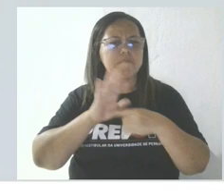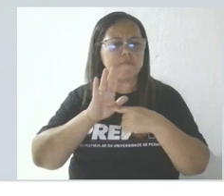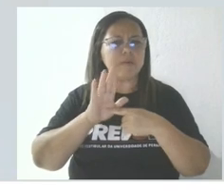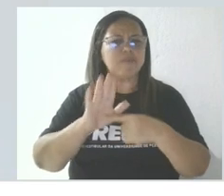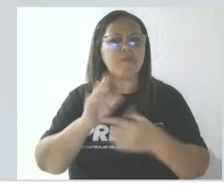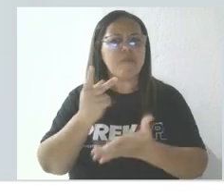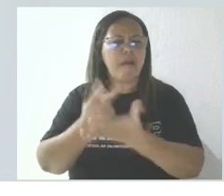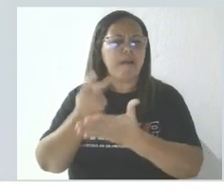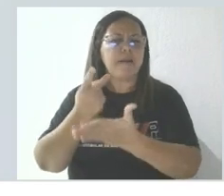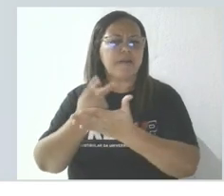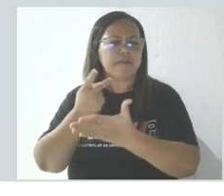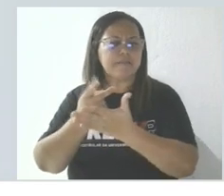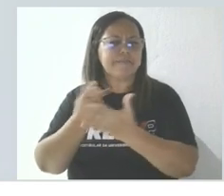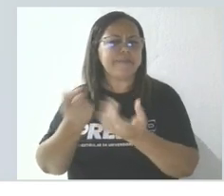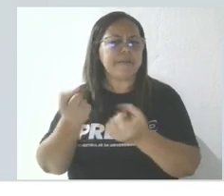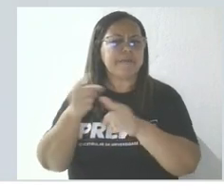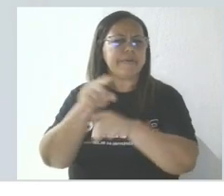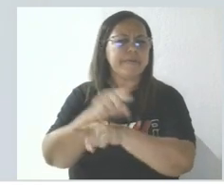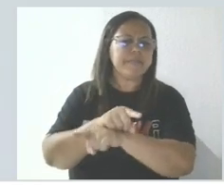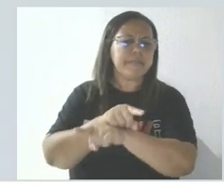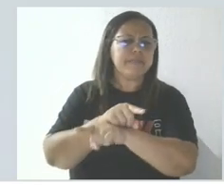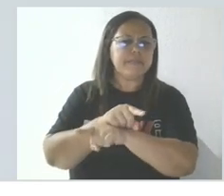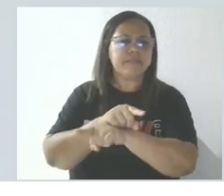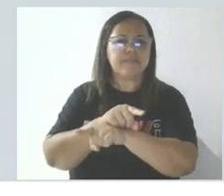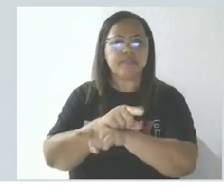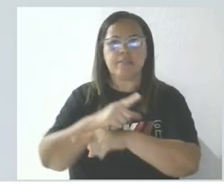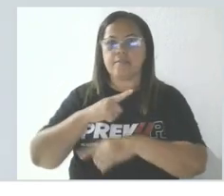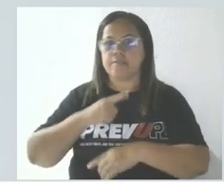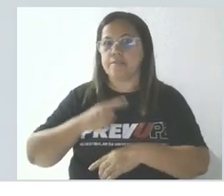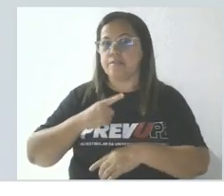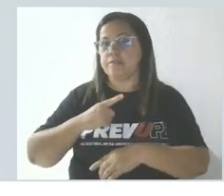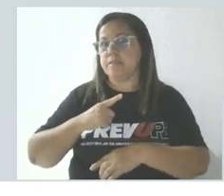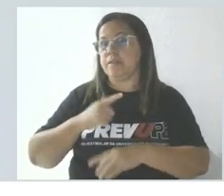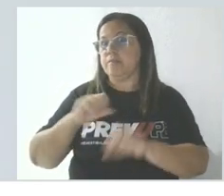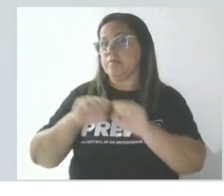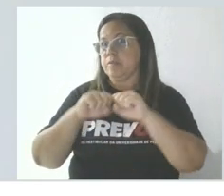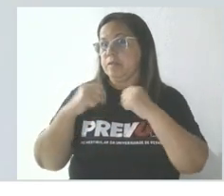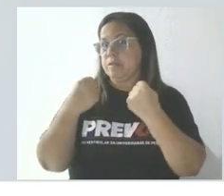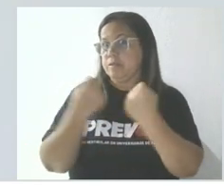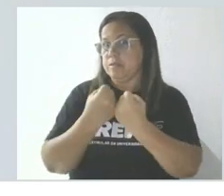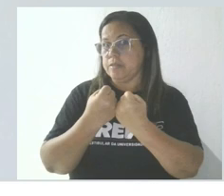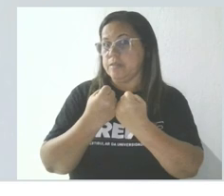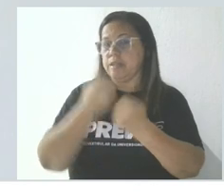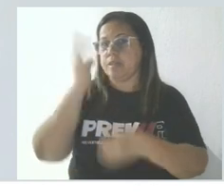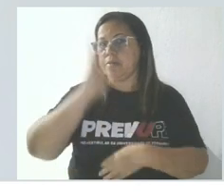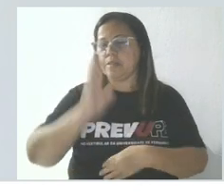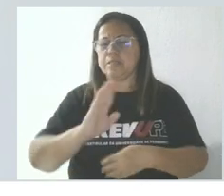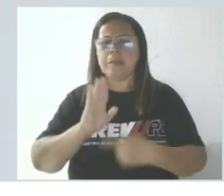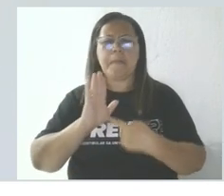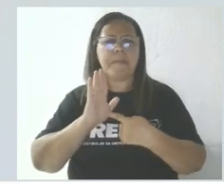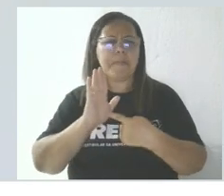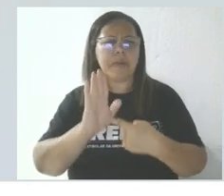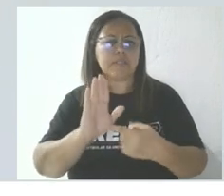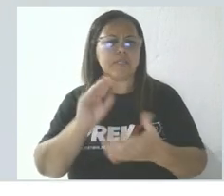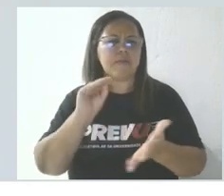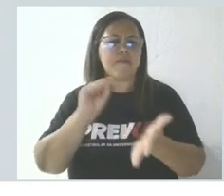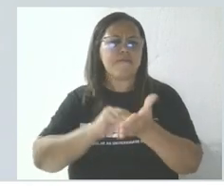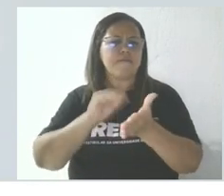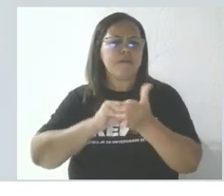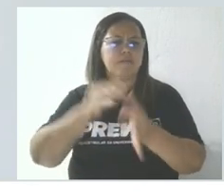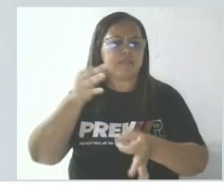né e contradições presentes nessa sociedade brasileira apontando as injustiças e os problemas